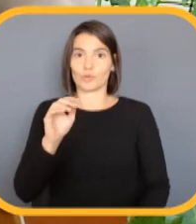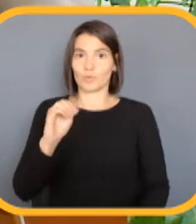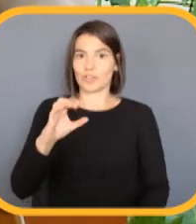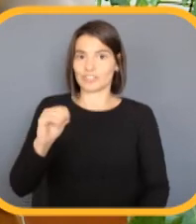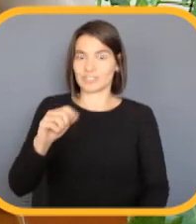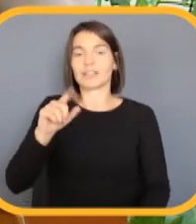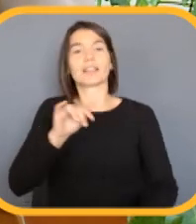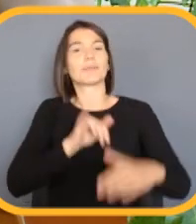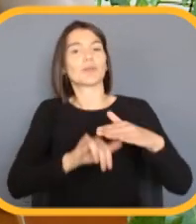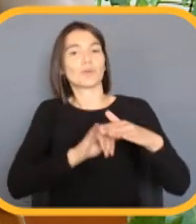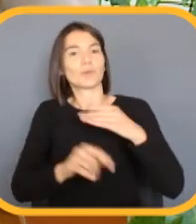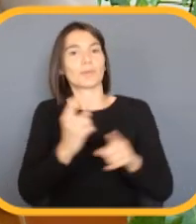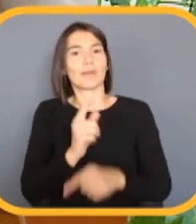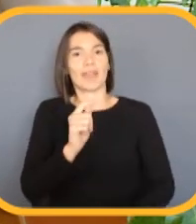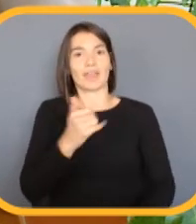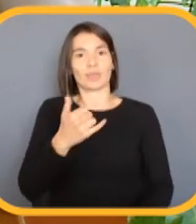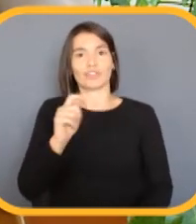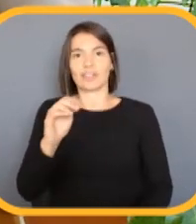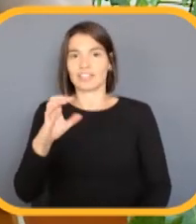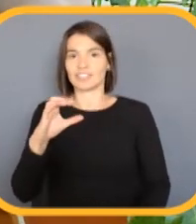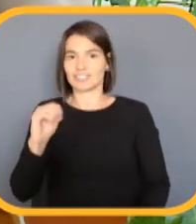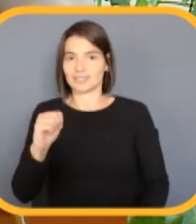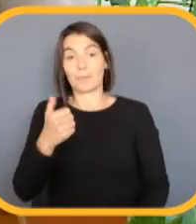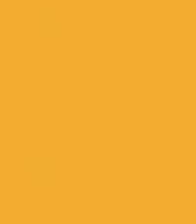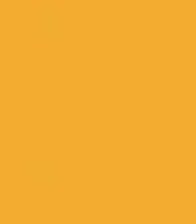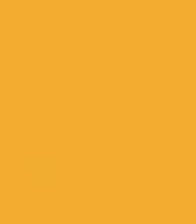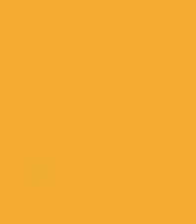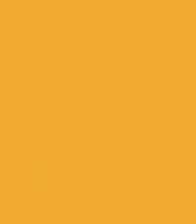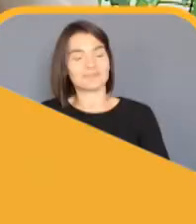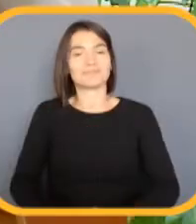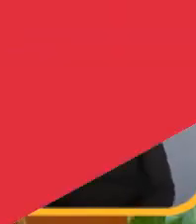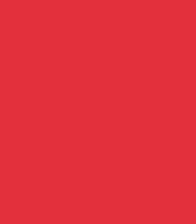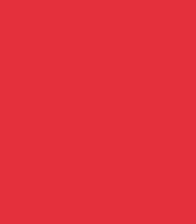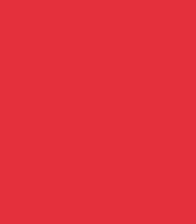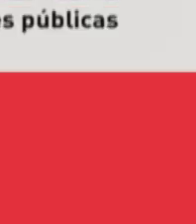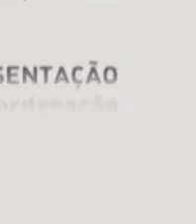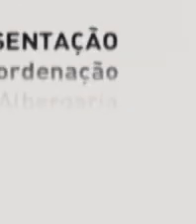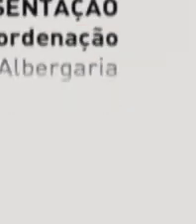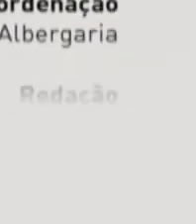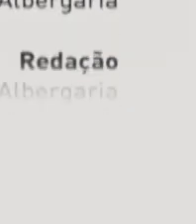e2.esques e no YouTube também em e2esques. Tenha uma boa semana!